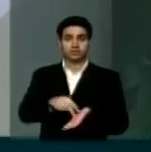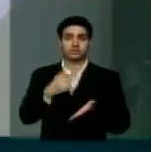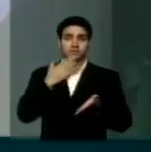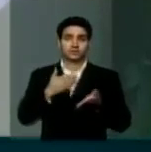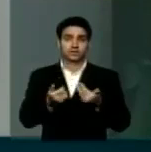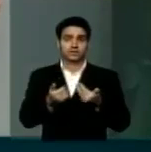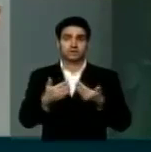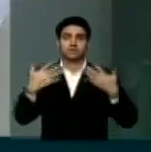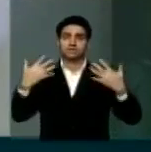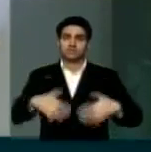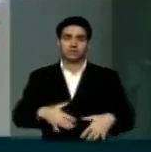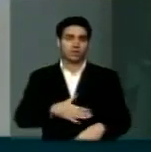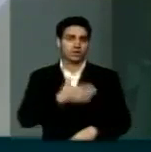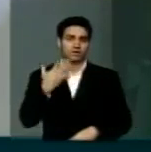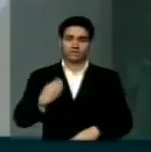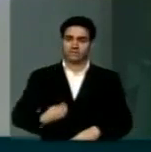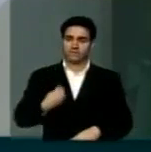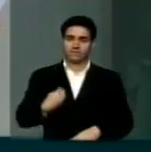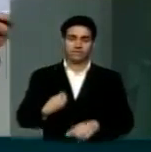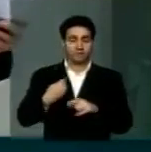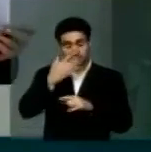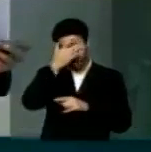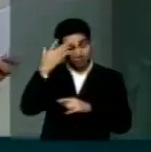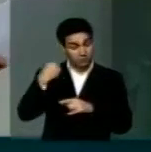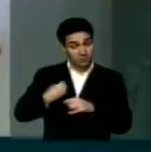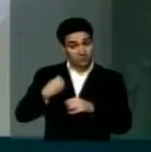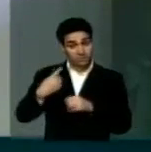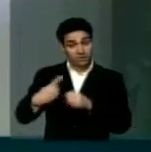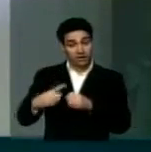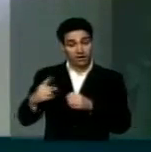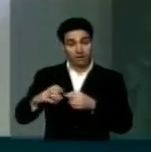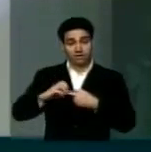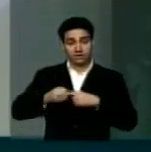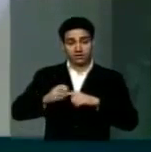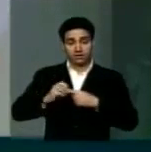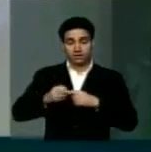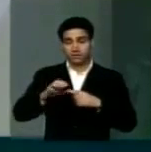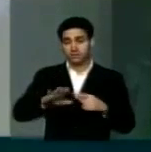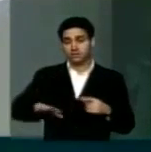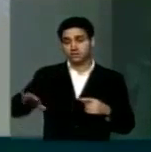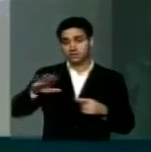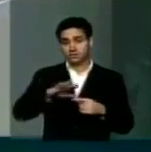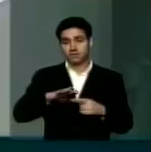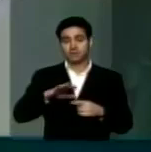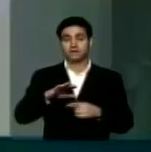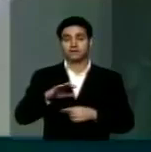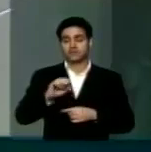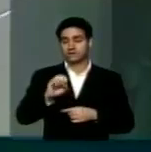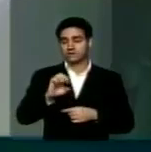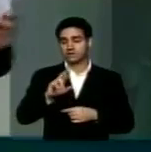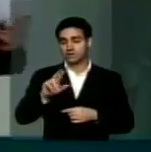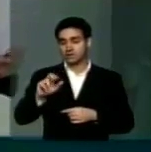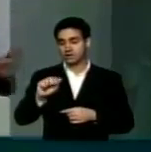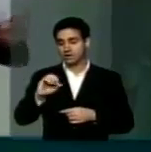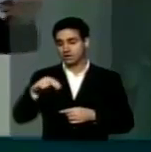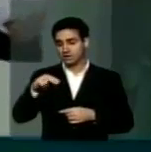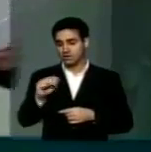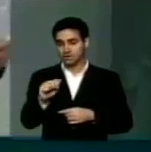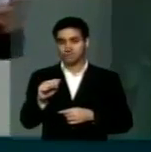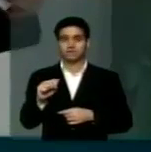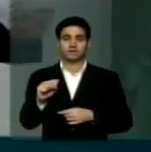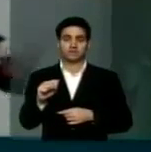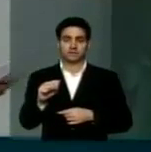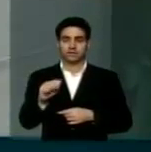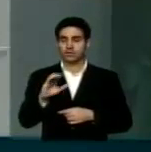grave a situação dos pequenos produtores de feijão da região do Planalto Central, da região serrana. Como eu já citei o nome,